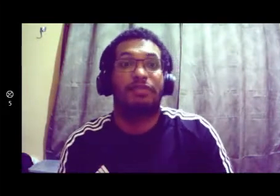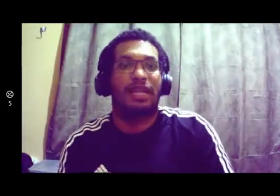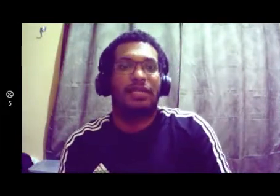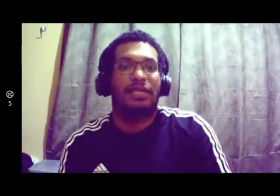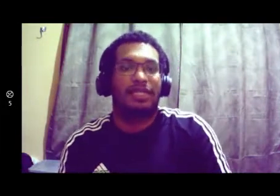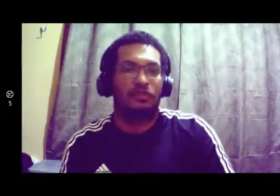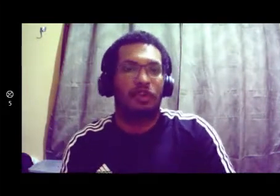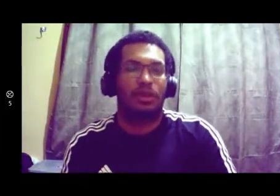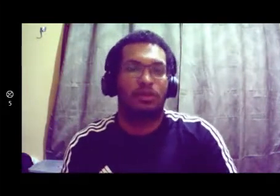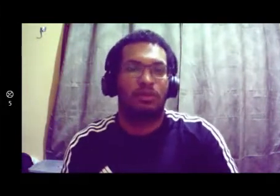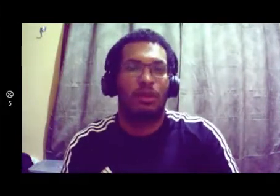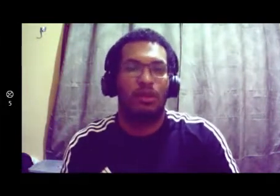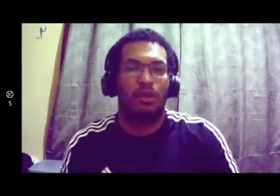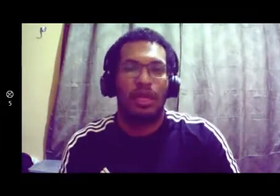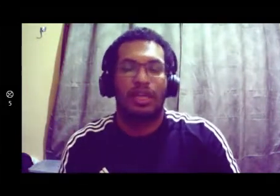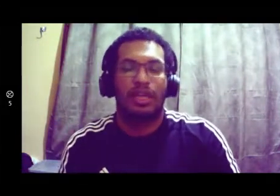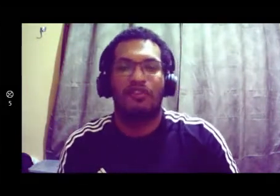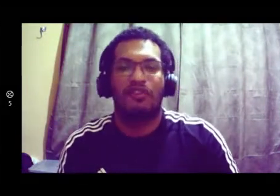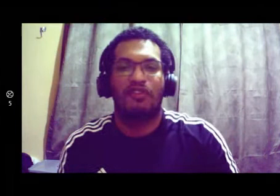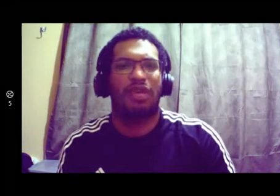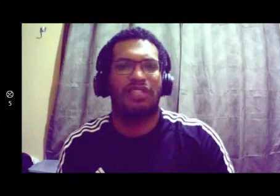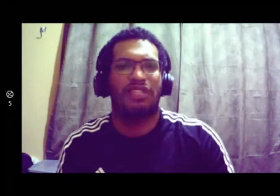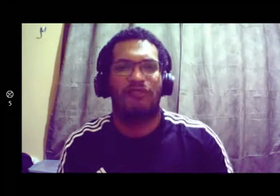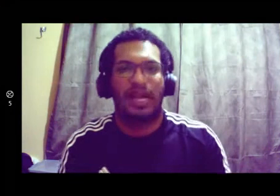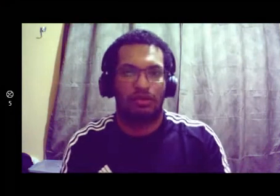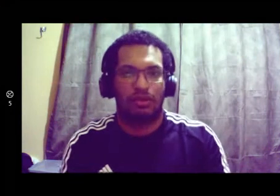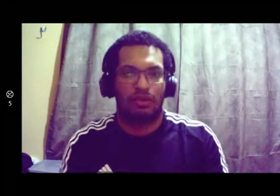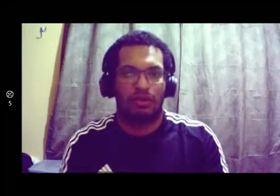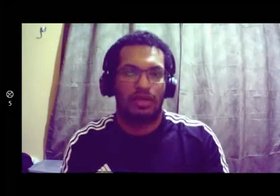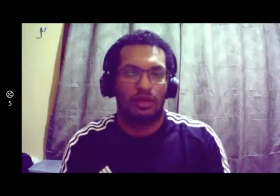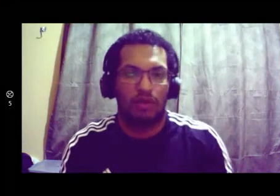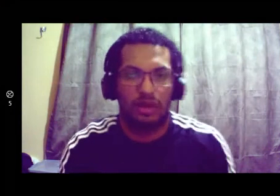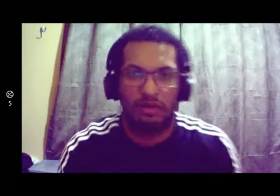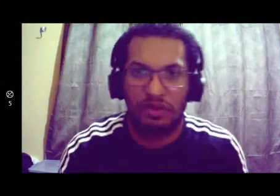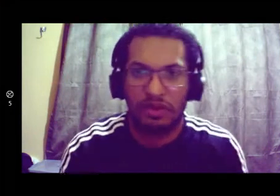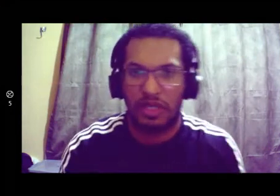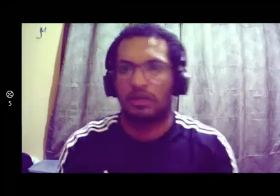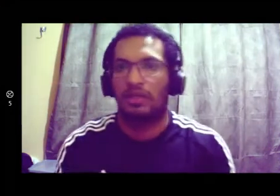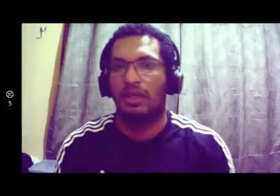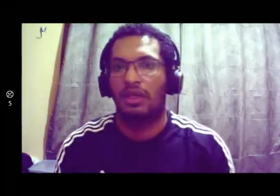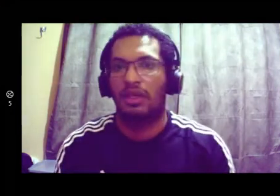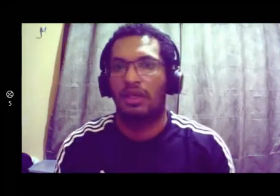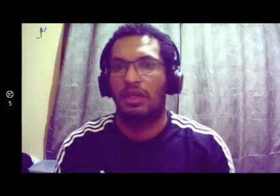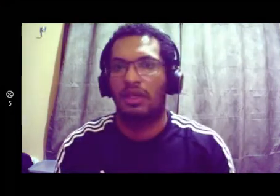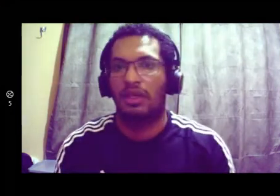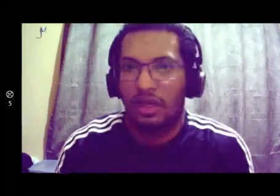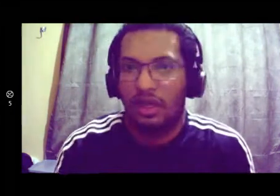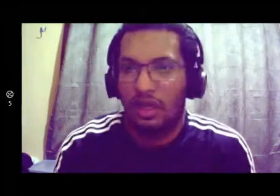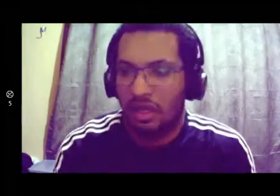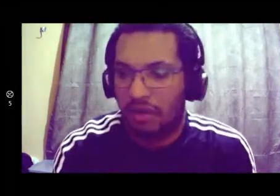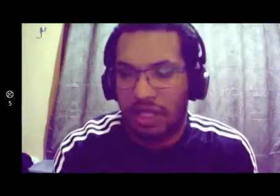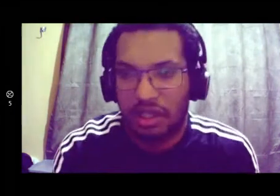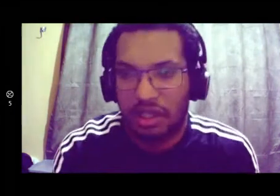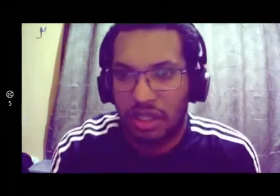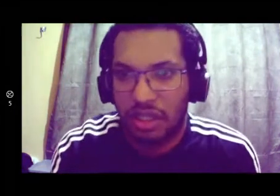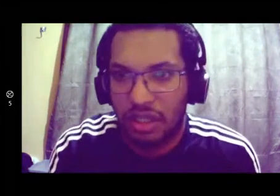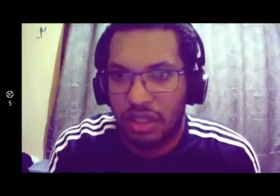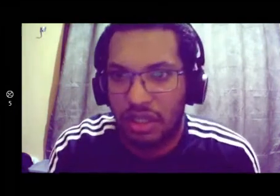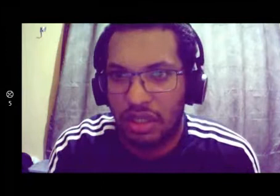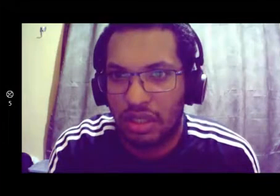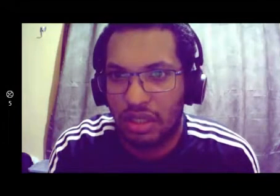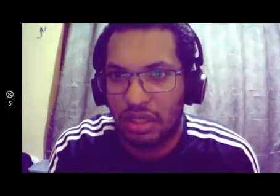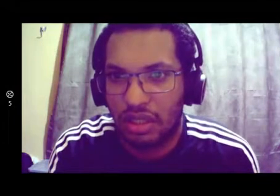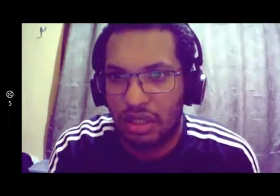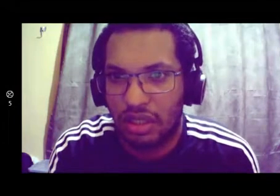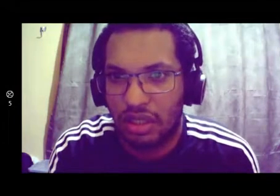pode explicar também dessa forma, tá bom? Que aí fica muito mais fácil também, tranquilo para vocês. Eu acho que